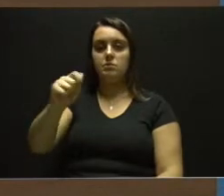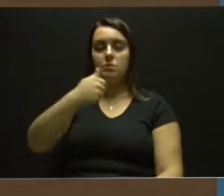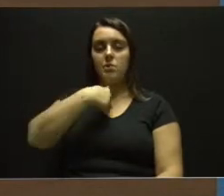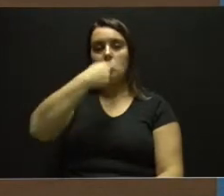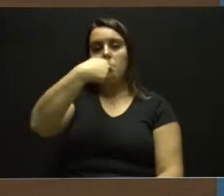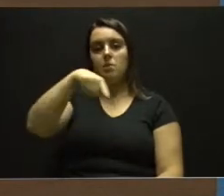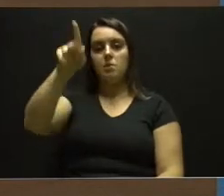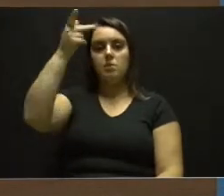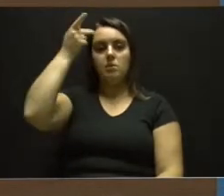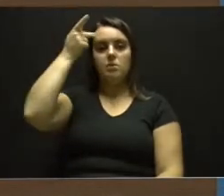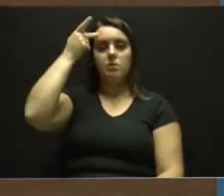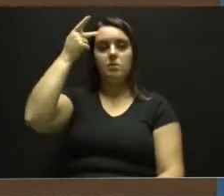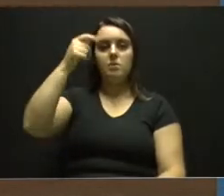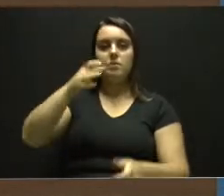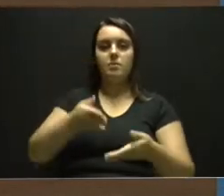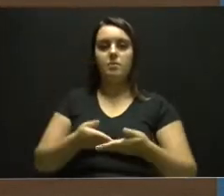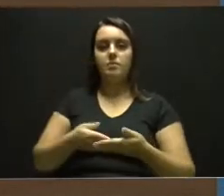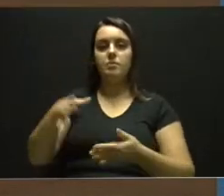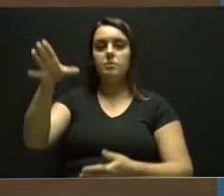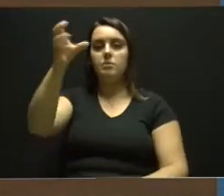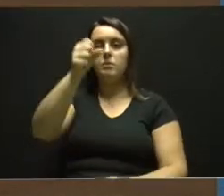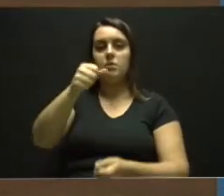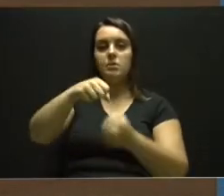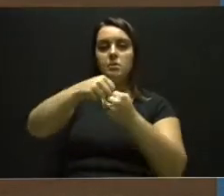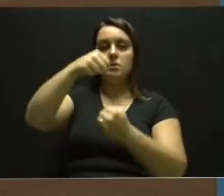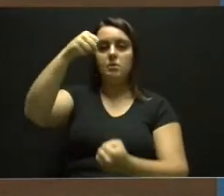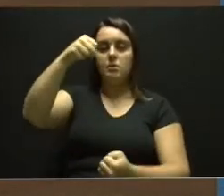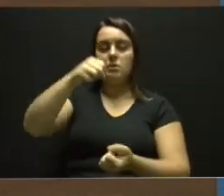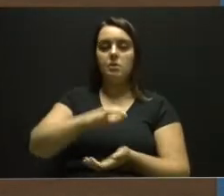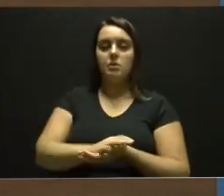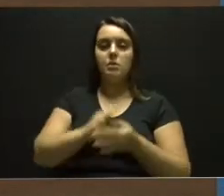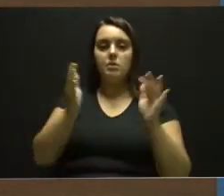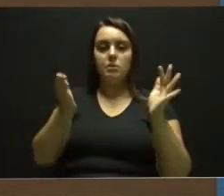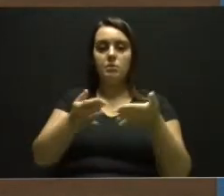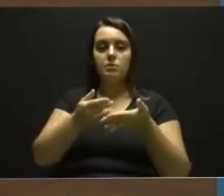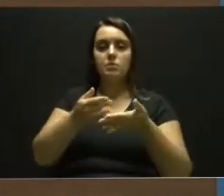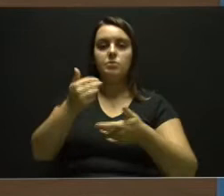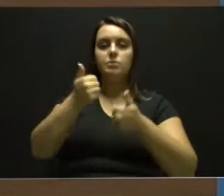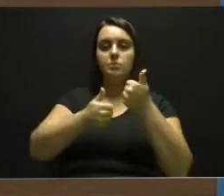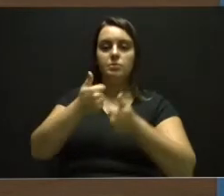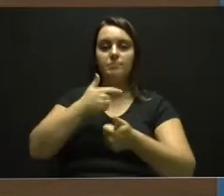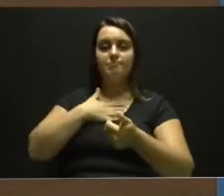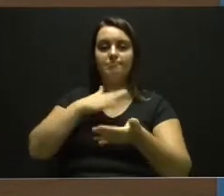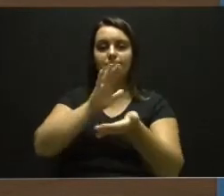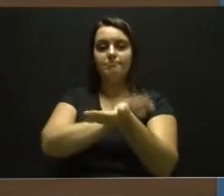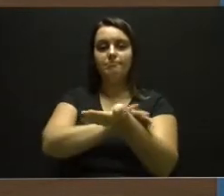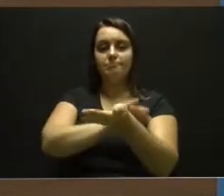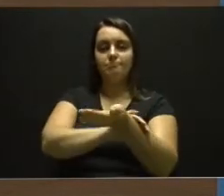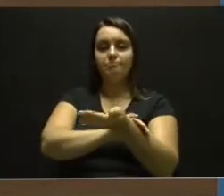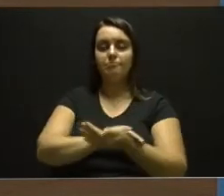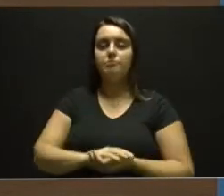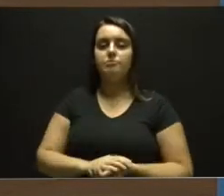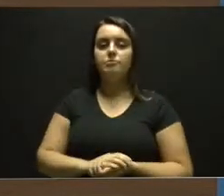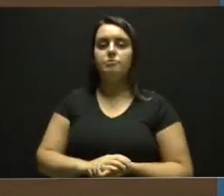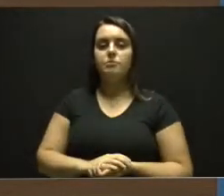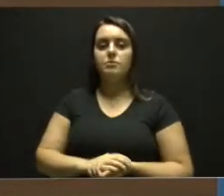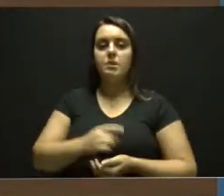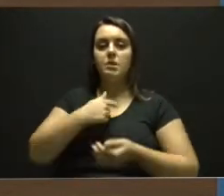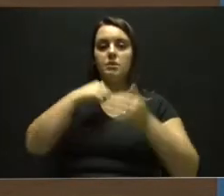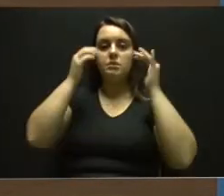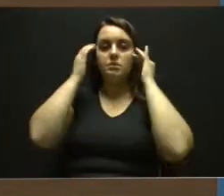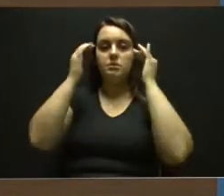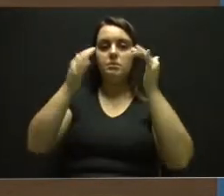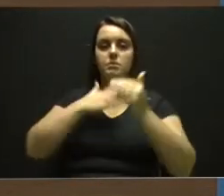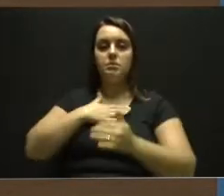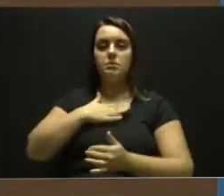diploma hoje eu digo pra vocês o exporta no meu sangue dedico a minha cidade como o